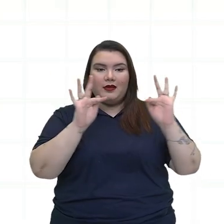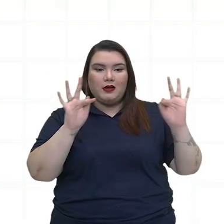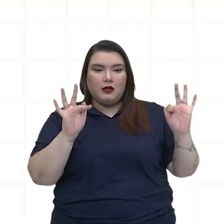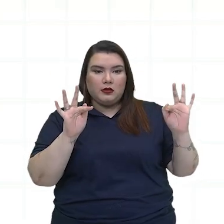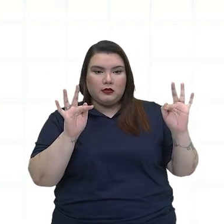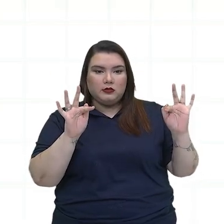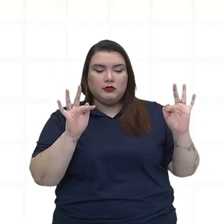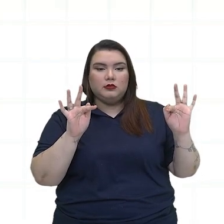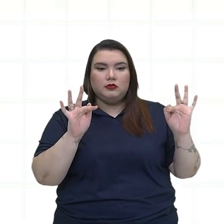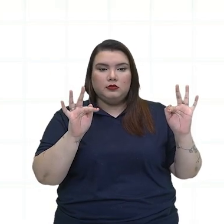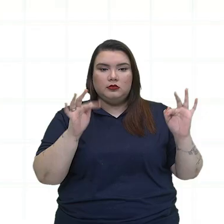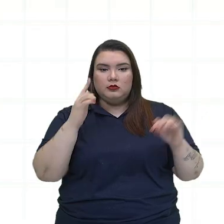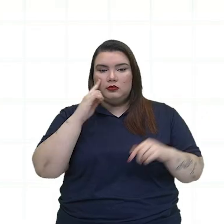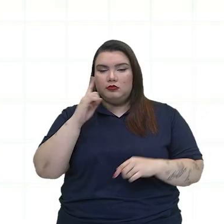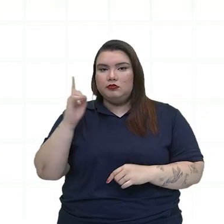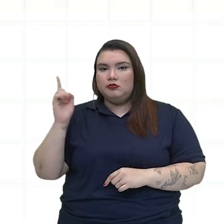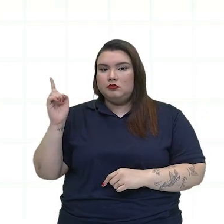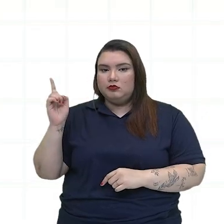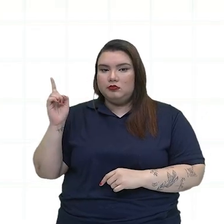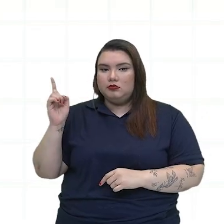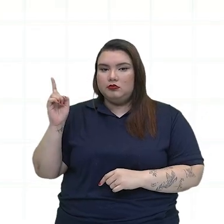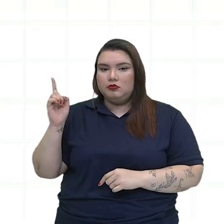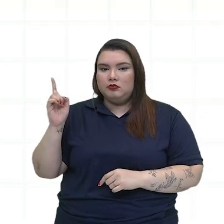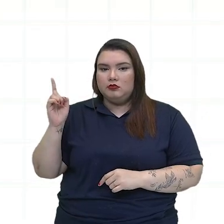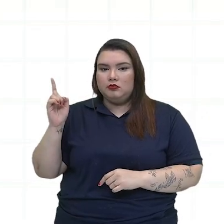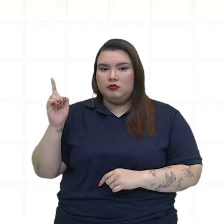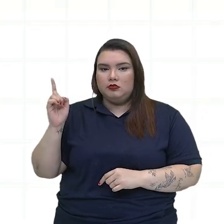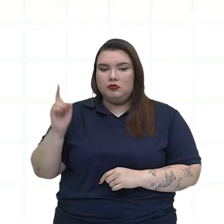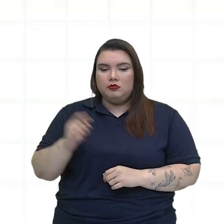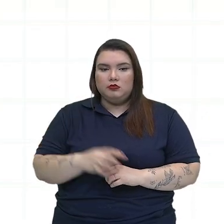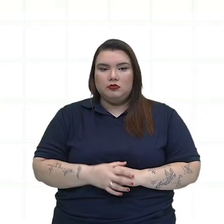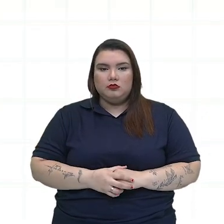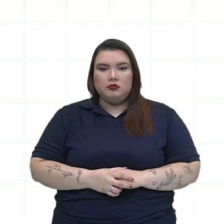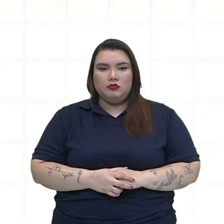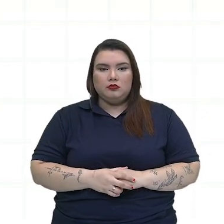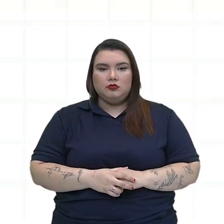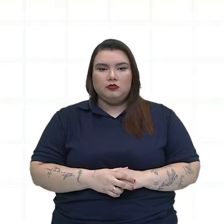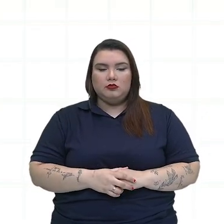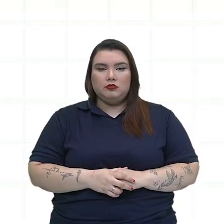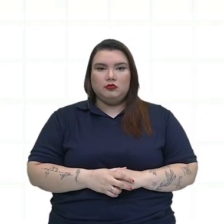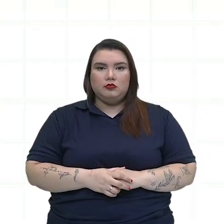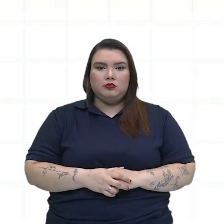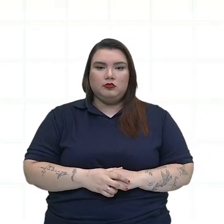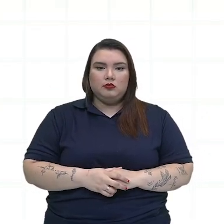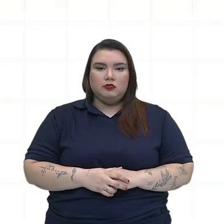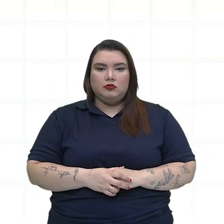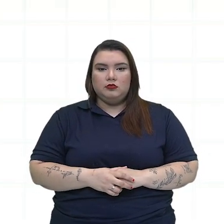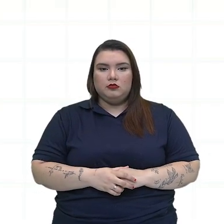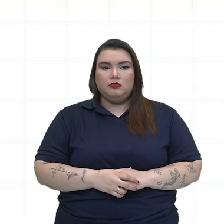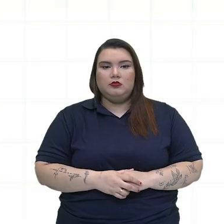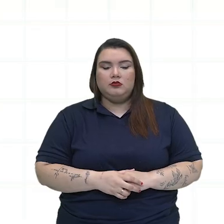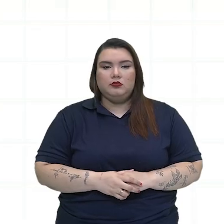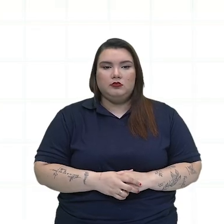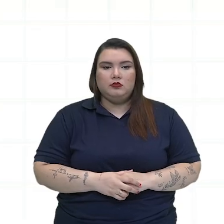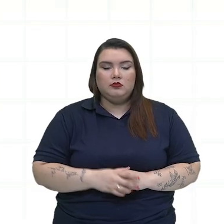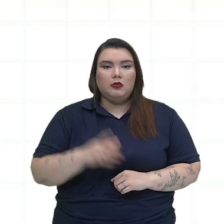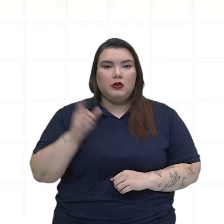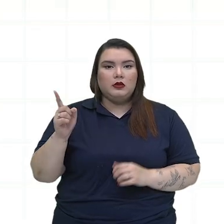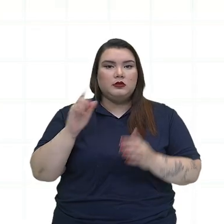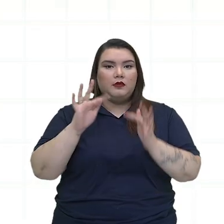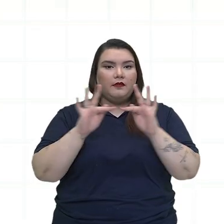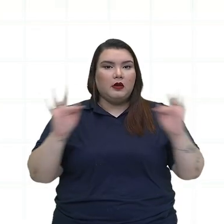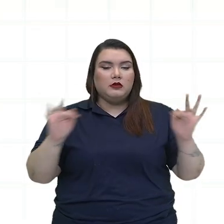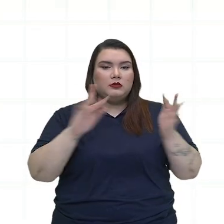falando she runs every morning. She runs every morning.